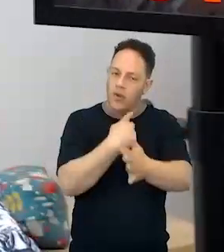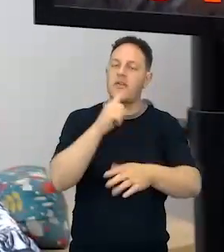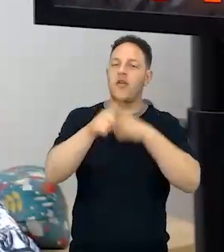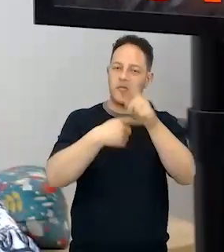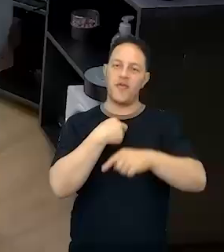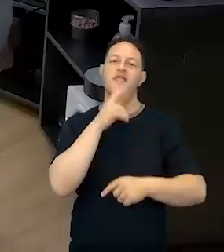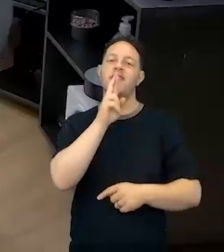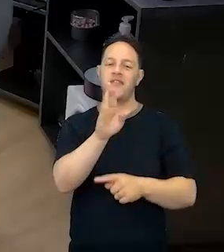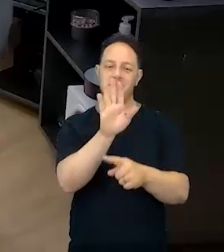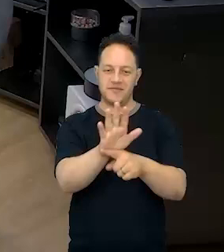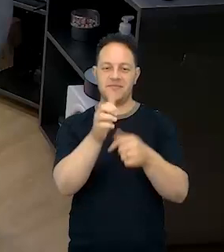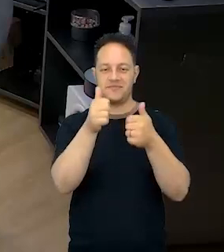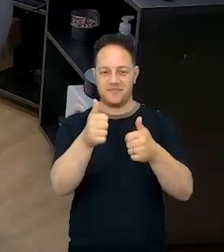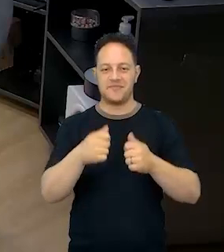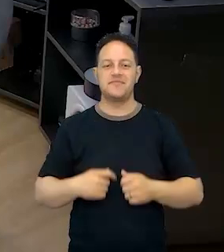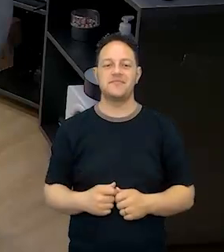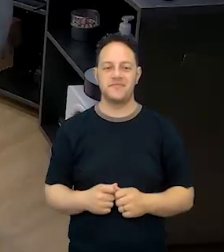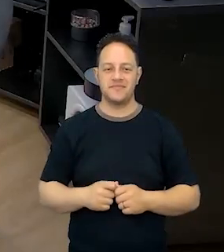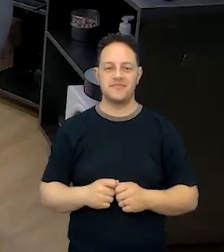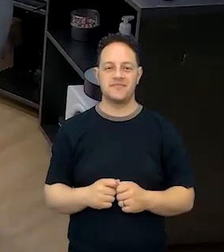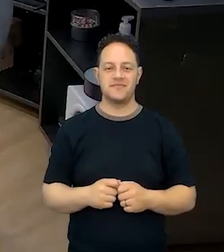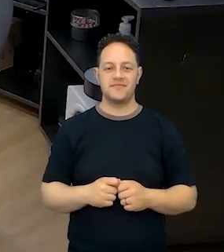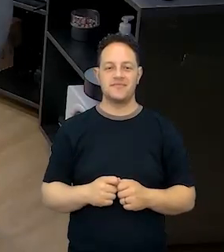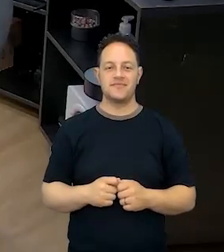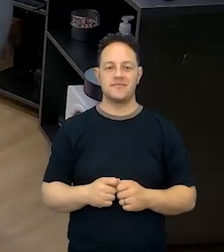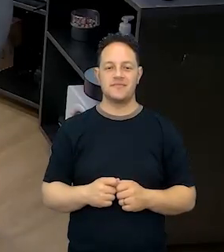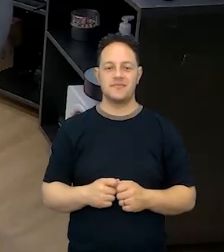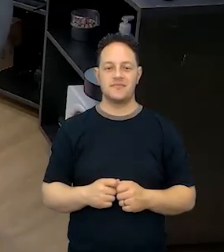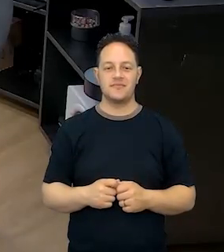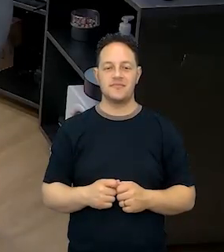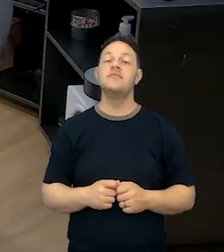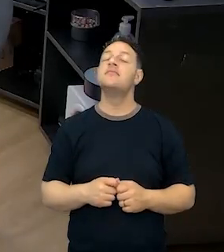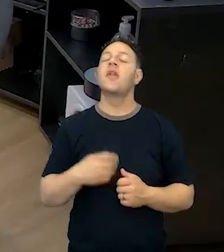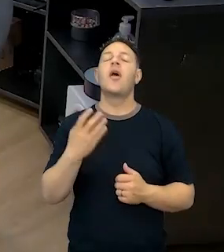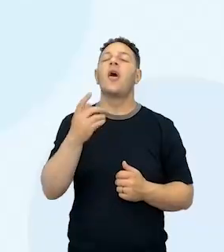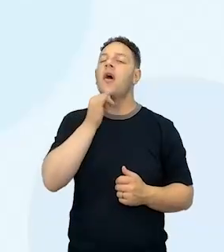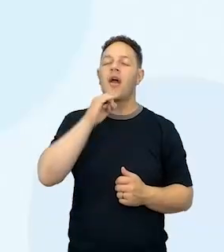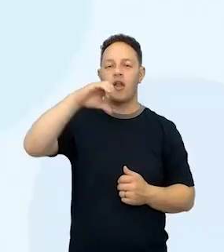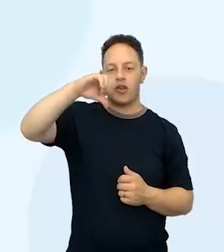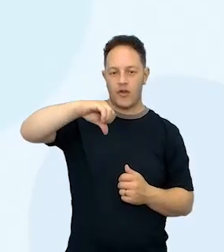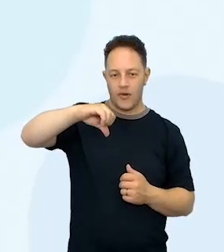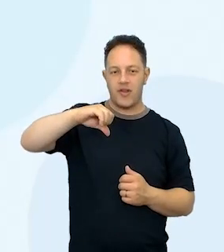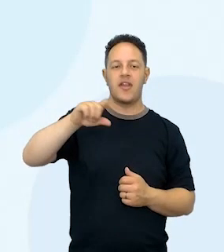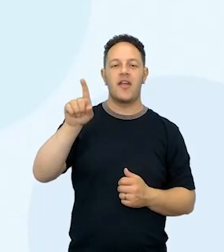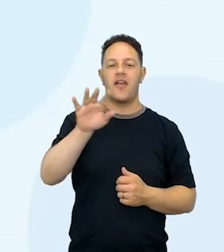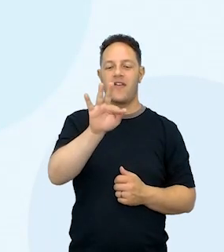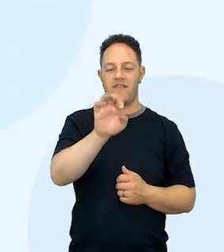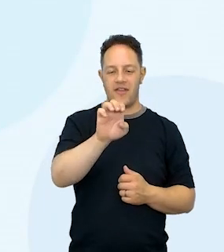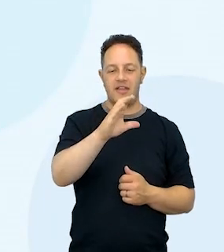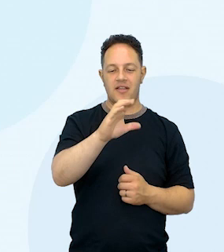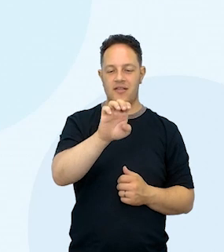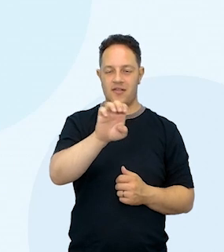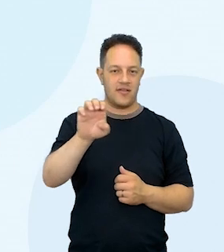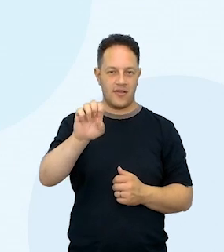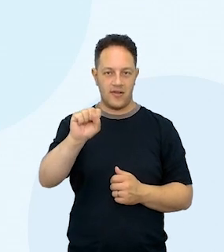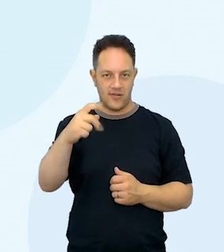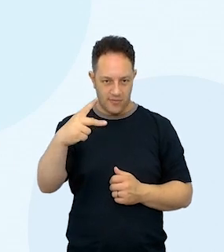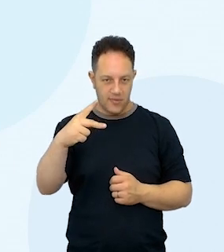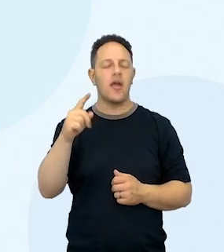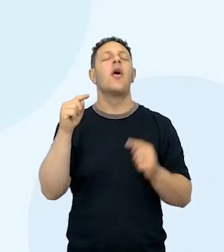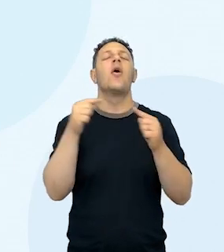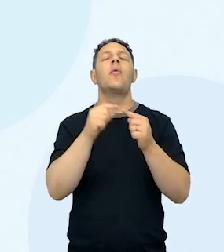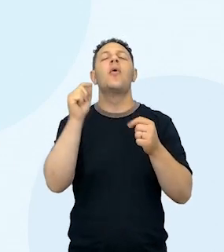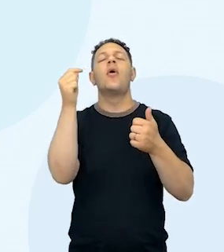aqui. Perfeito. Bom, e o que envolve, então, a nona FECESP? Quem pode participar? A nona FECESP envolve todas as